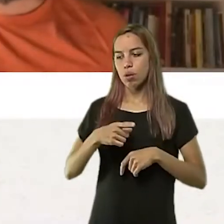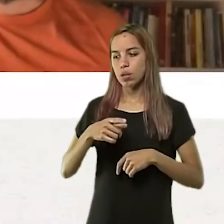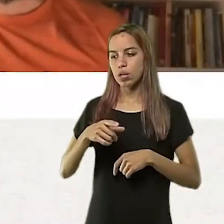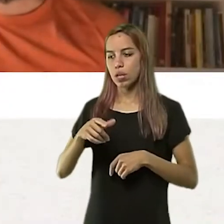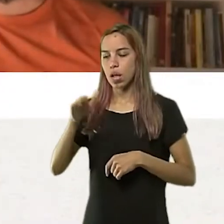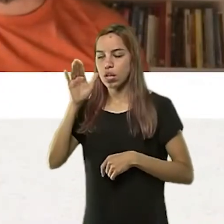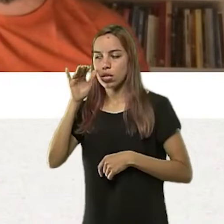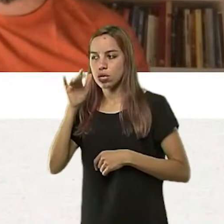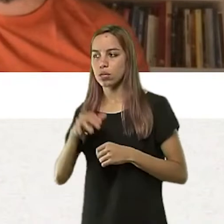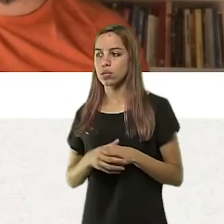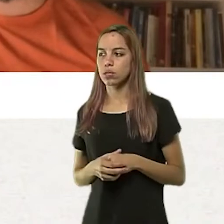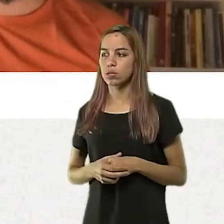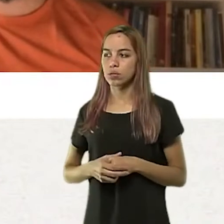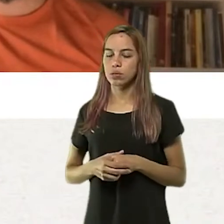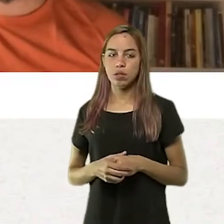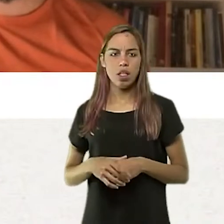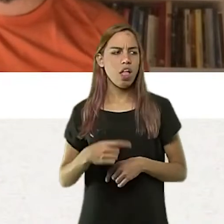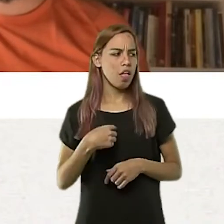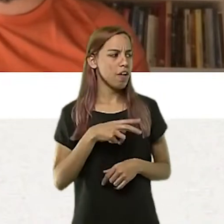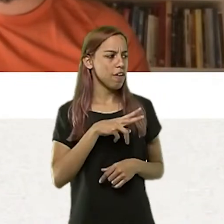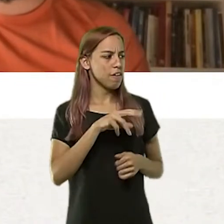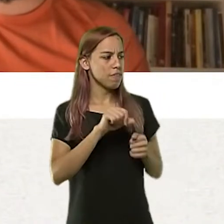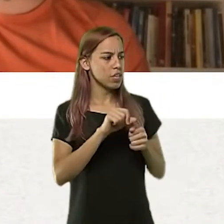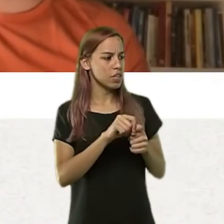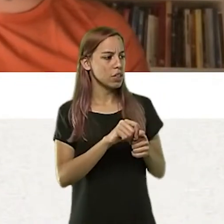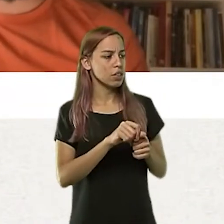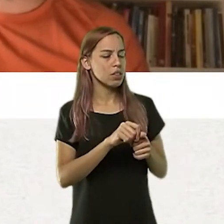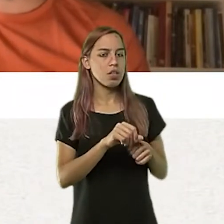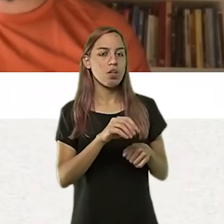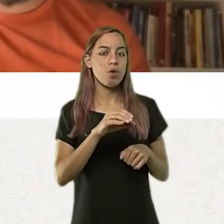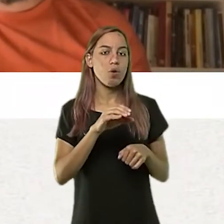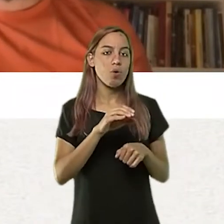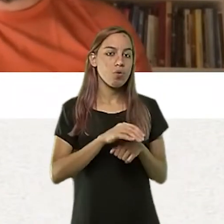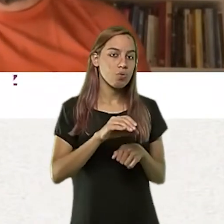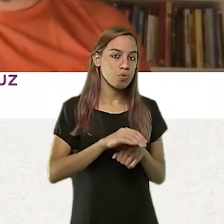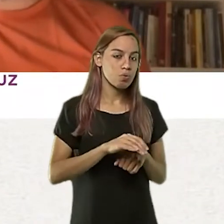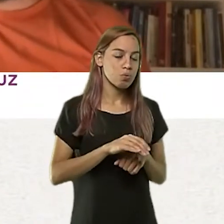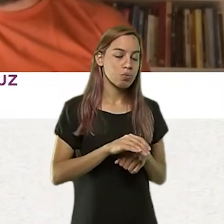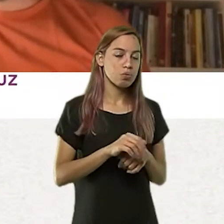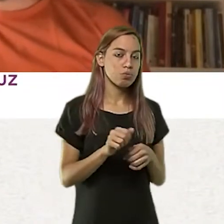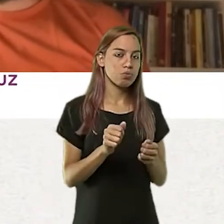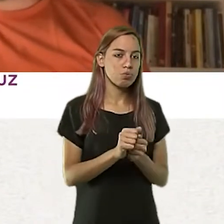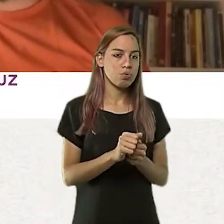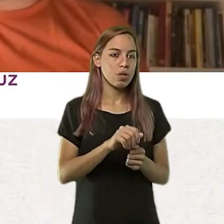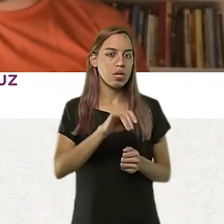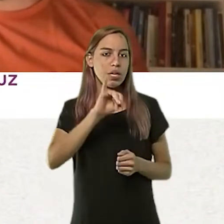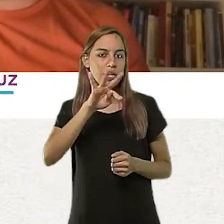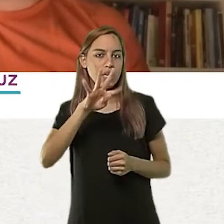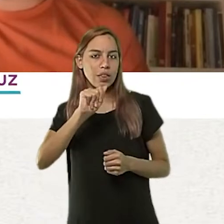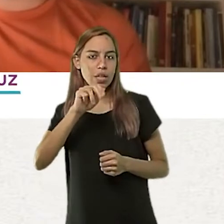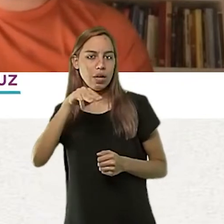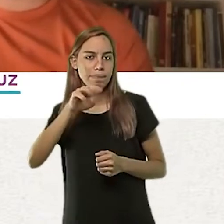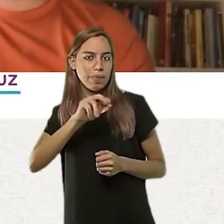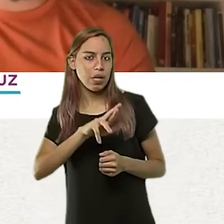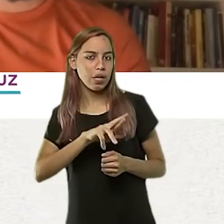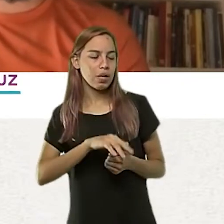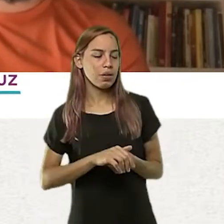eles agora. Vou fazer com Itamar Vieira Júnior. Isso. Vou fazer com... Eu gosto muito dos